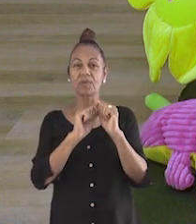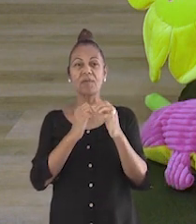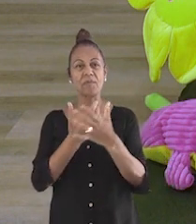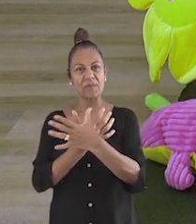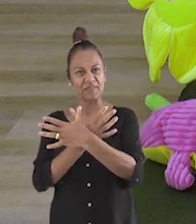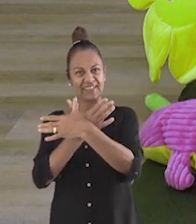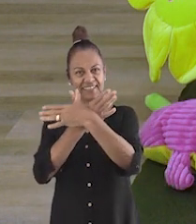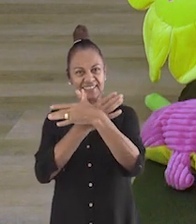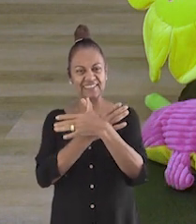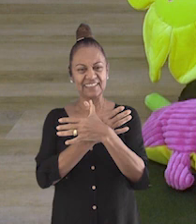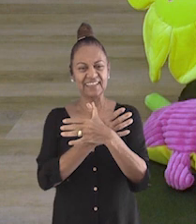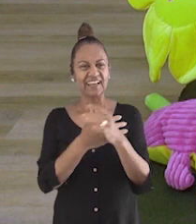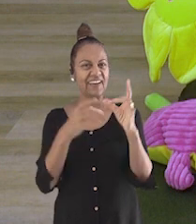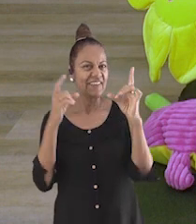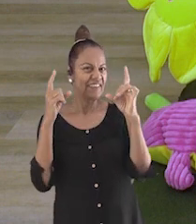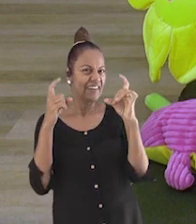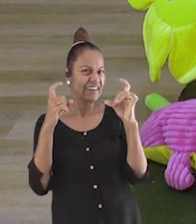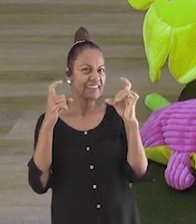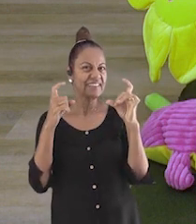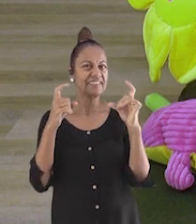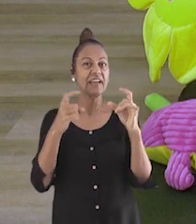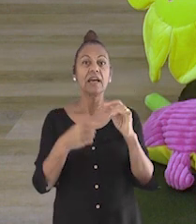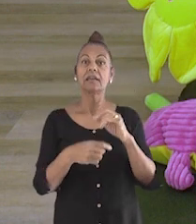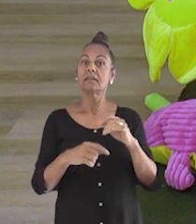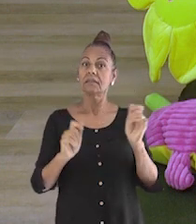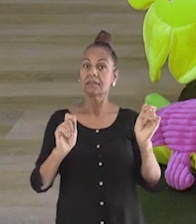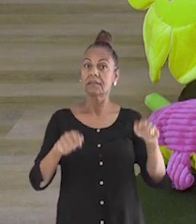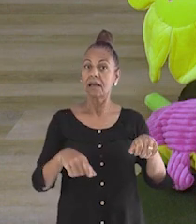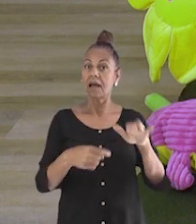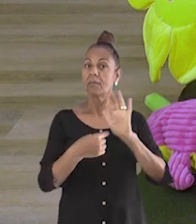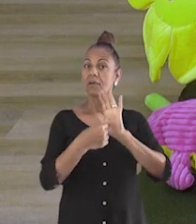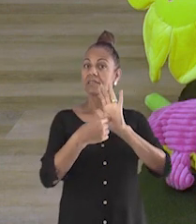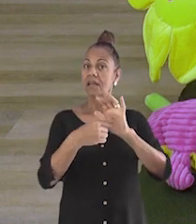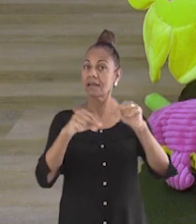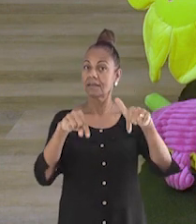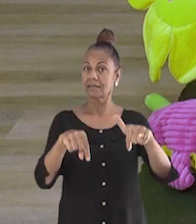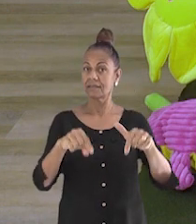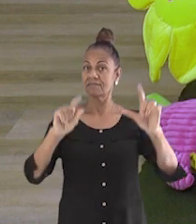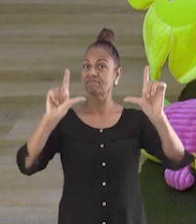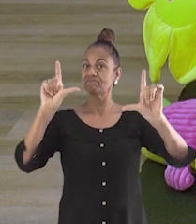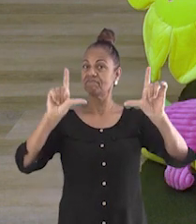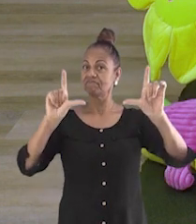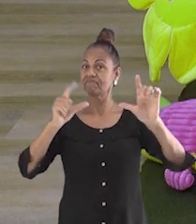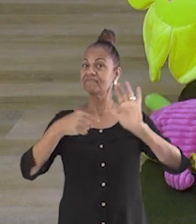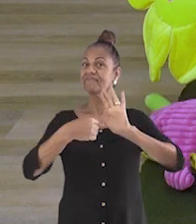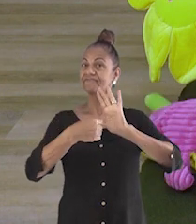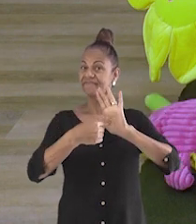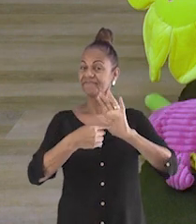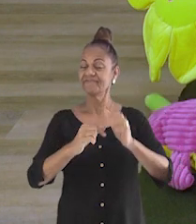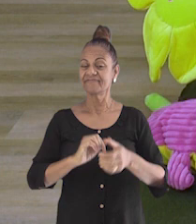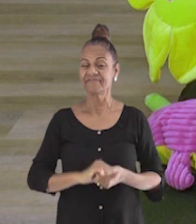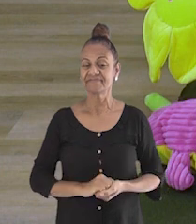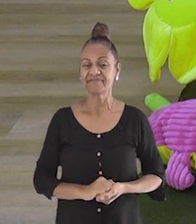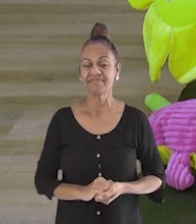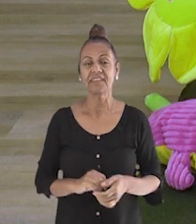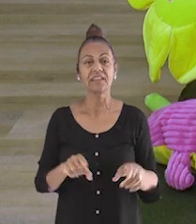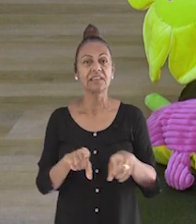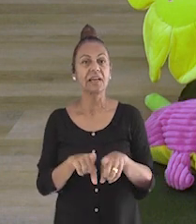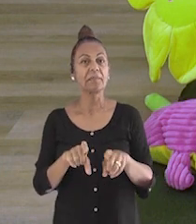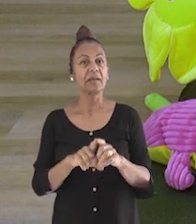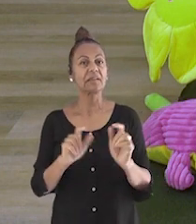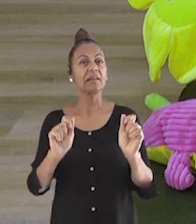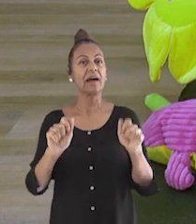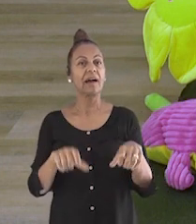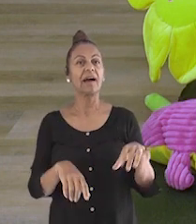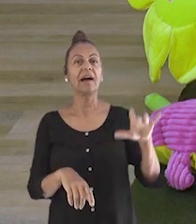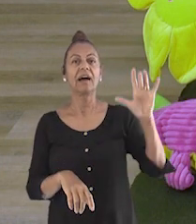borboleta. E você ainda irá aparecer aqui na TV. Também podem postar